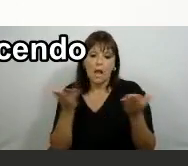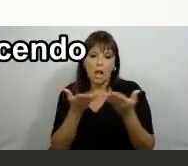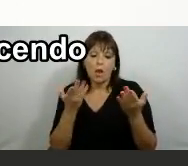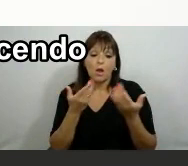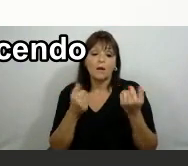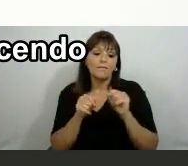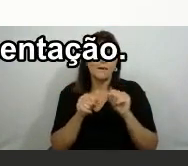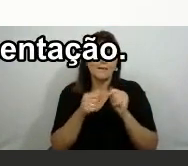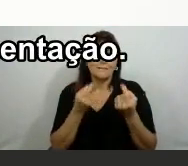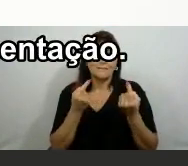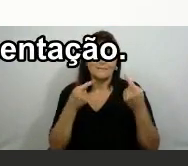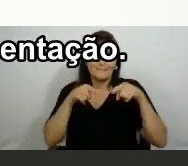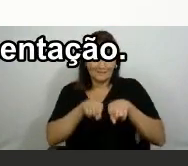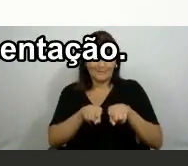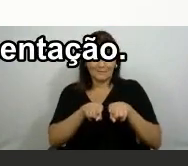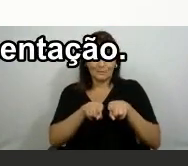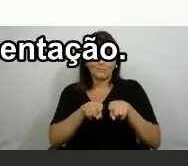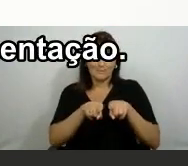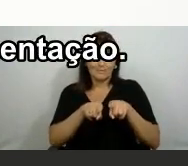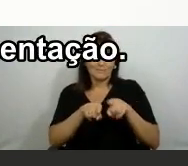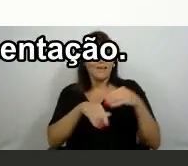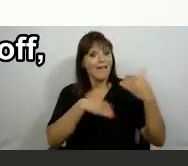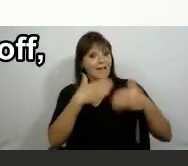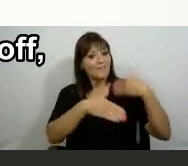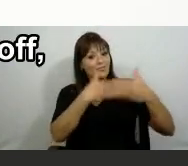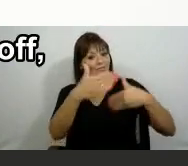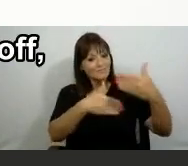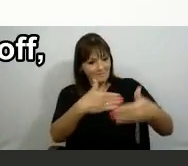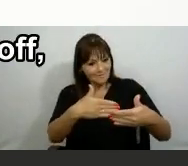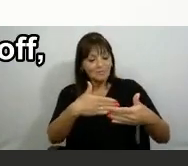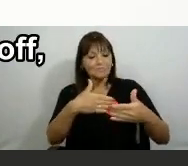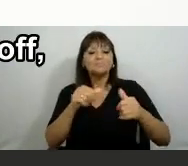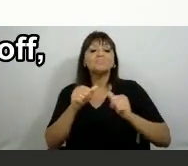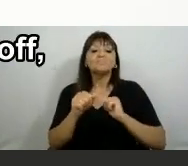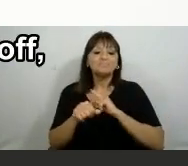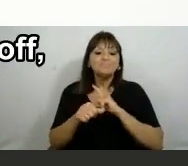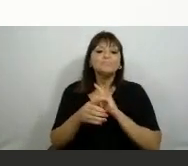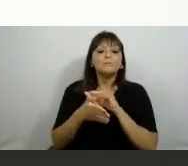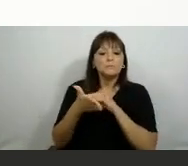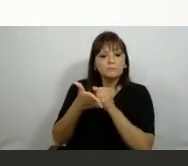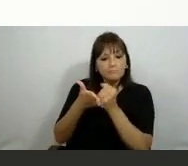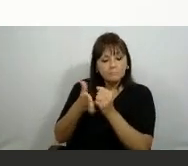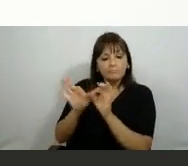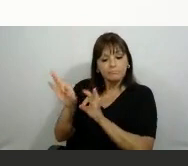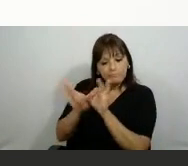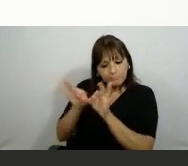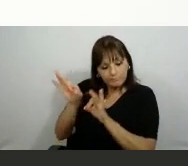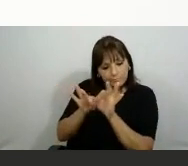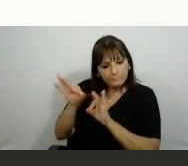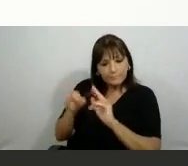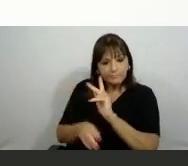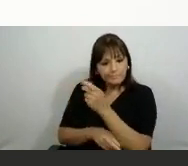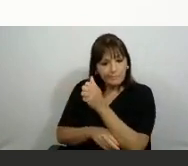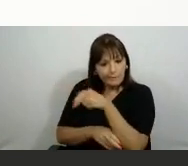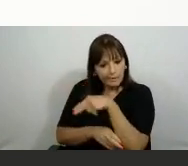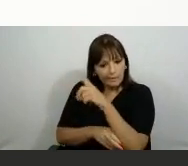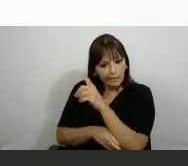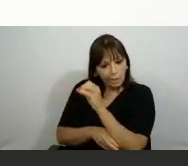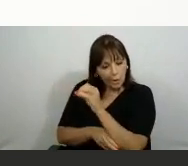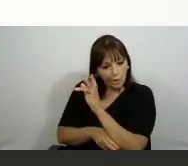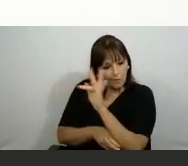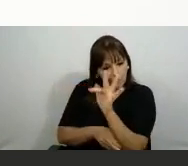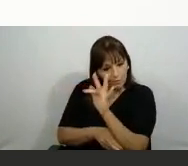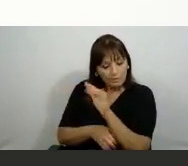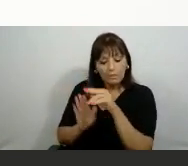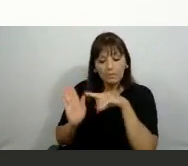olha a evolução acontecendo nesse nosso processo de documentação. A pessoa já prepara o handoff, ela já tem como um roteiro sobre como